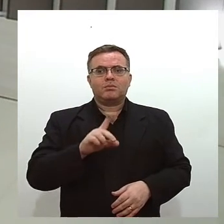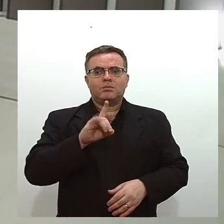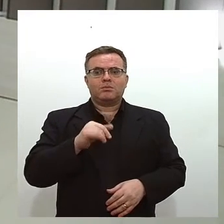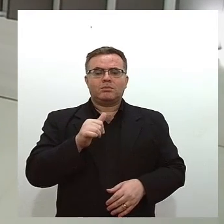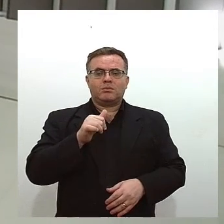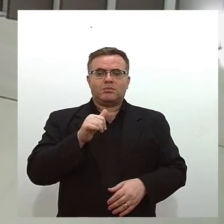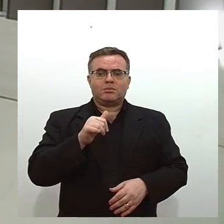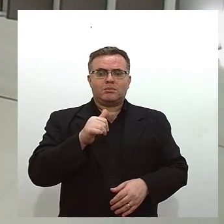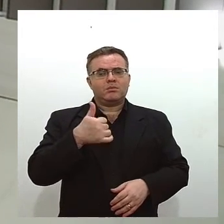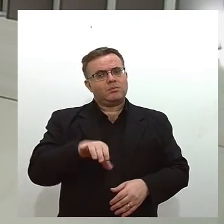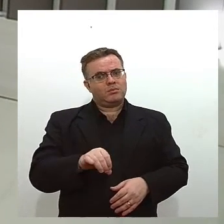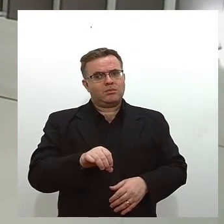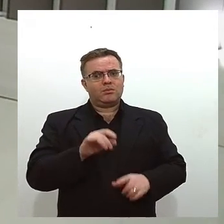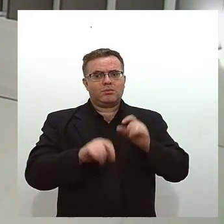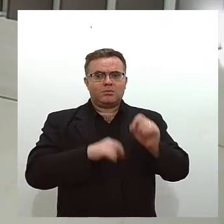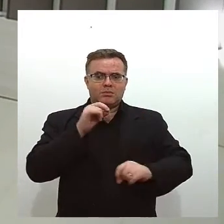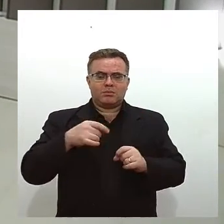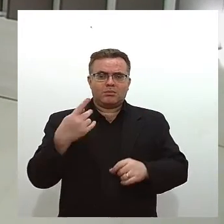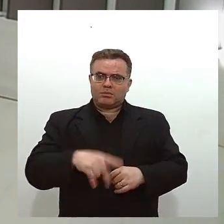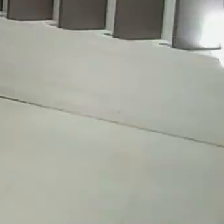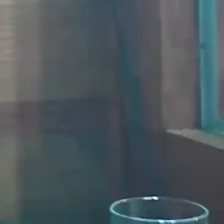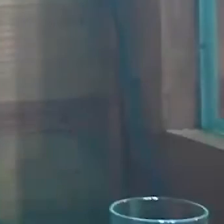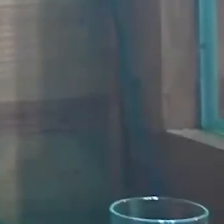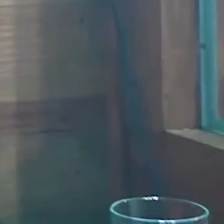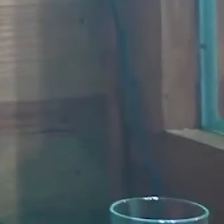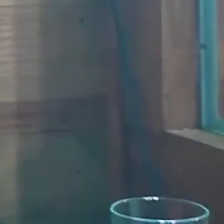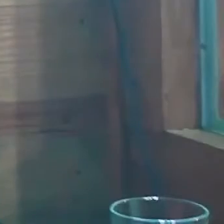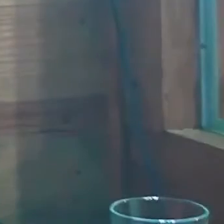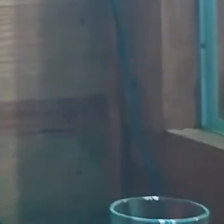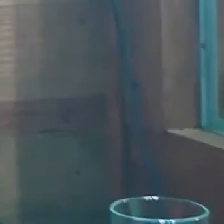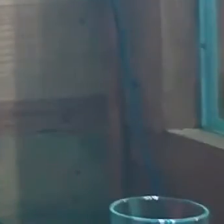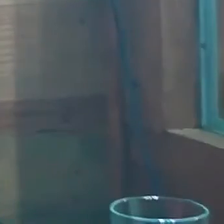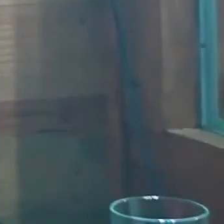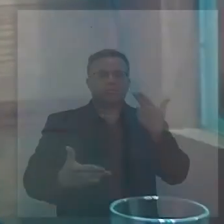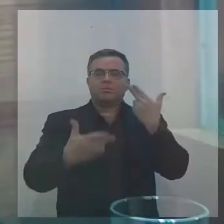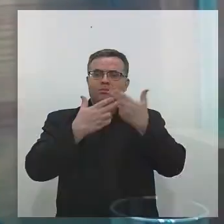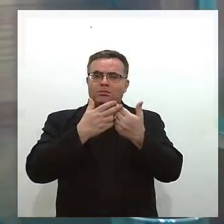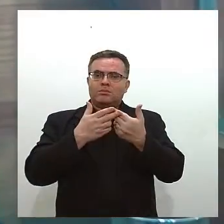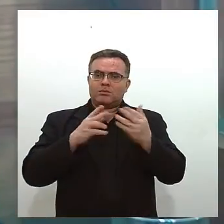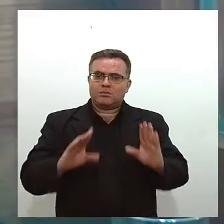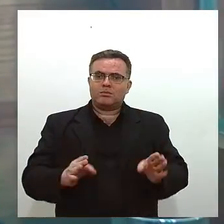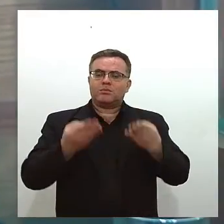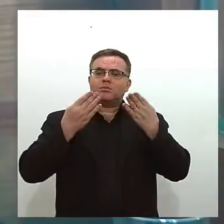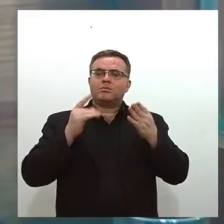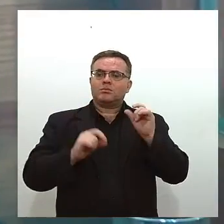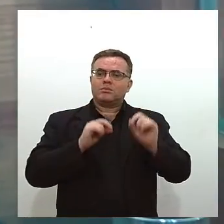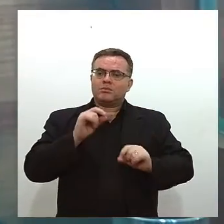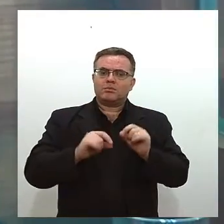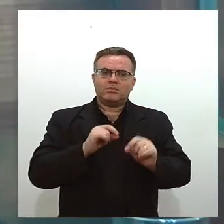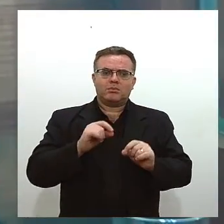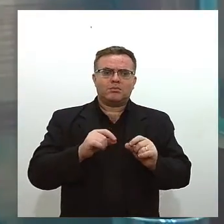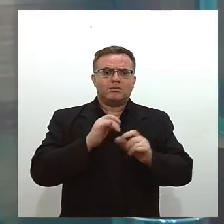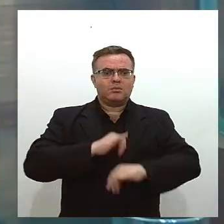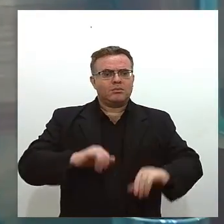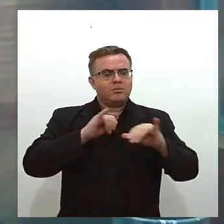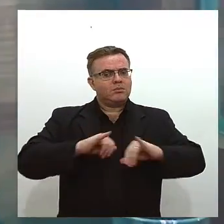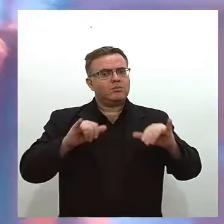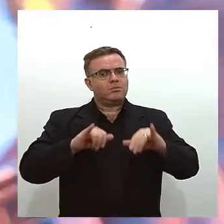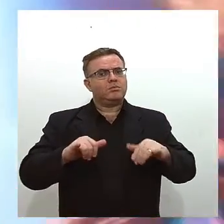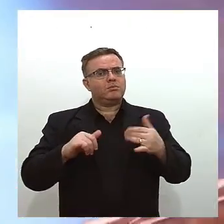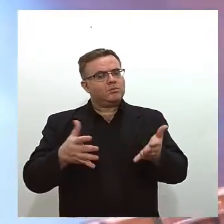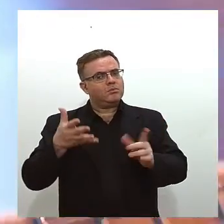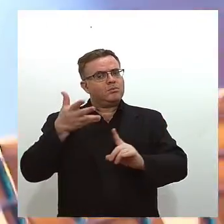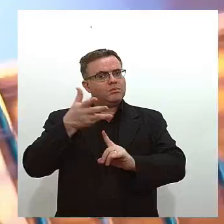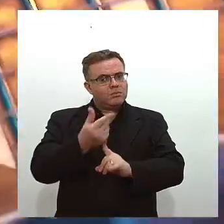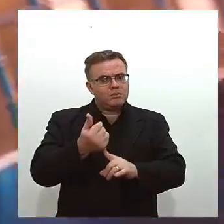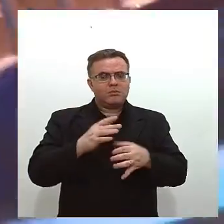julho a live Rock Sertão 20 anos. Marcando o encerramento da campanha de divulgação do Festival de Música e Arte